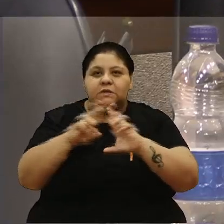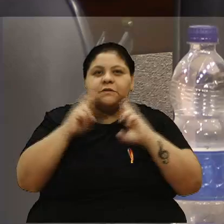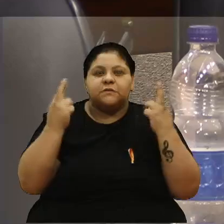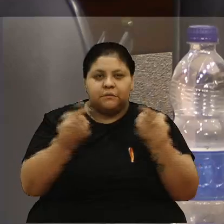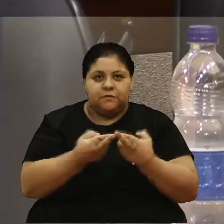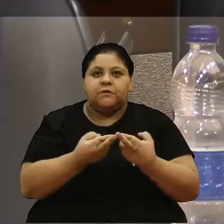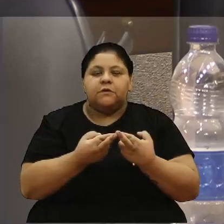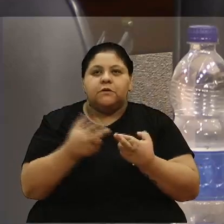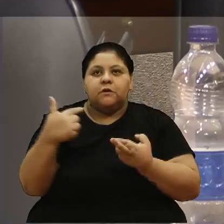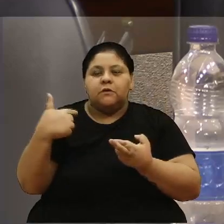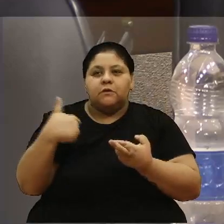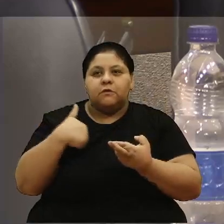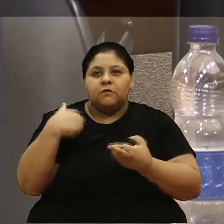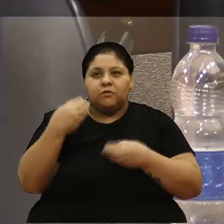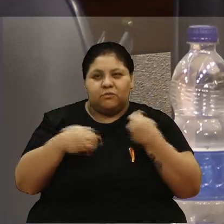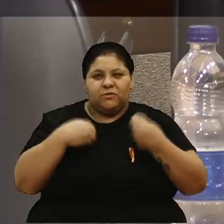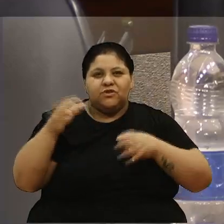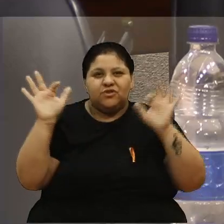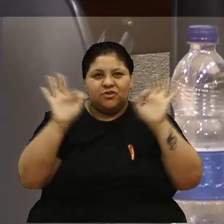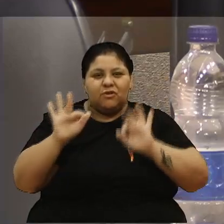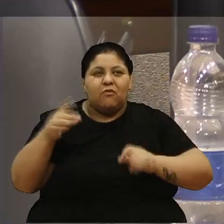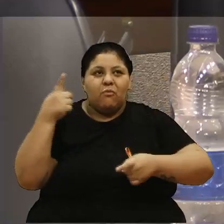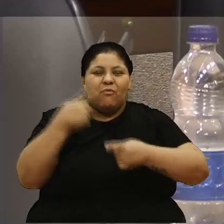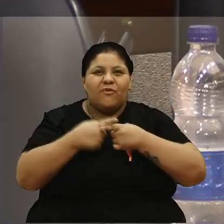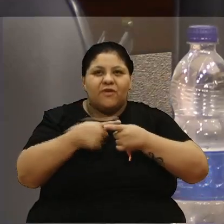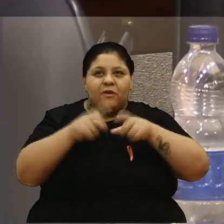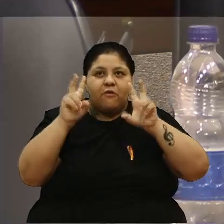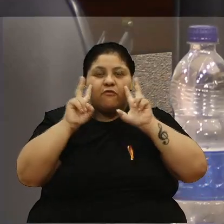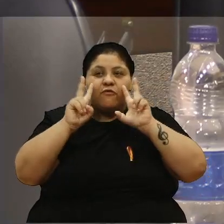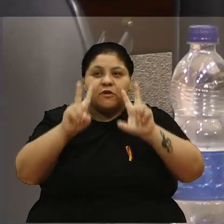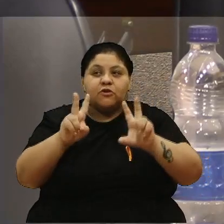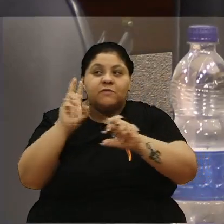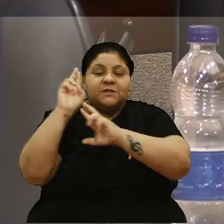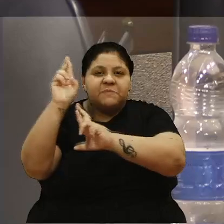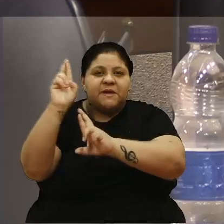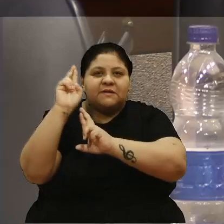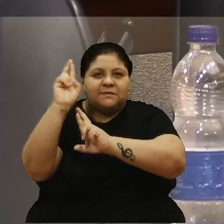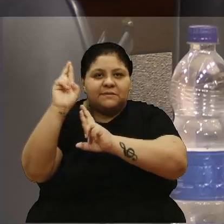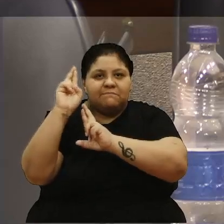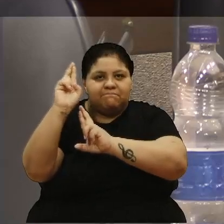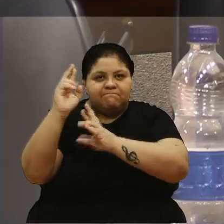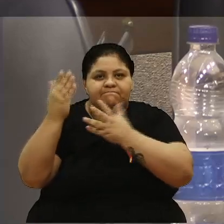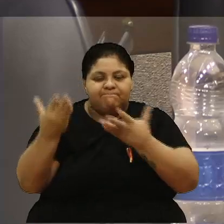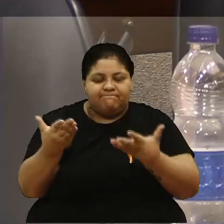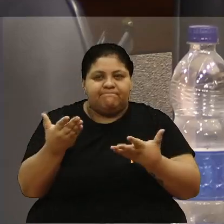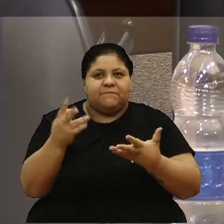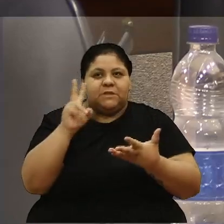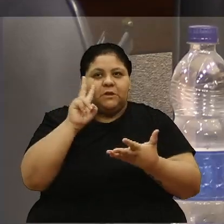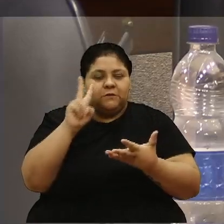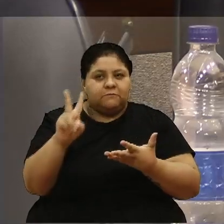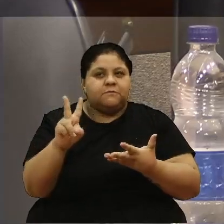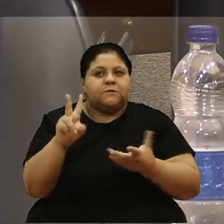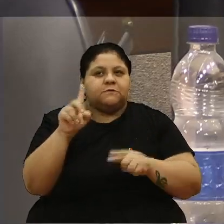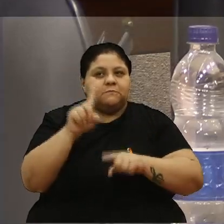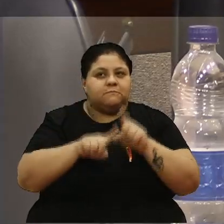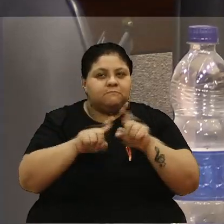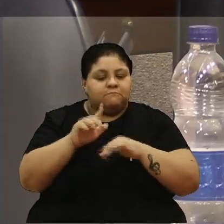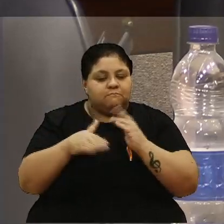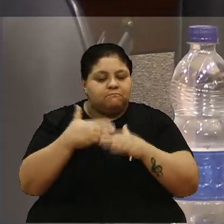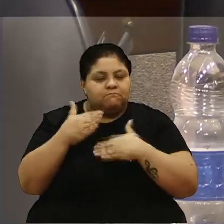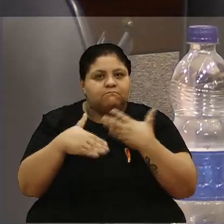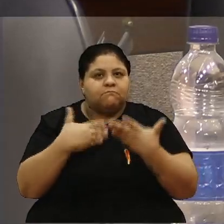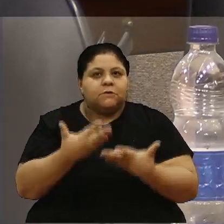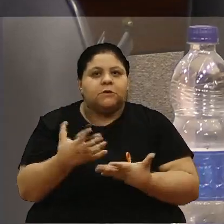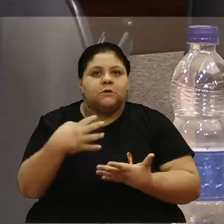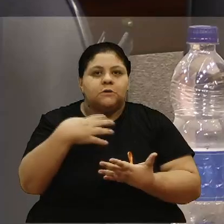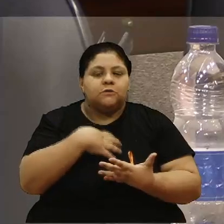E eu estou me sentindo feliz, porque eu vejo uma luz no fim do túnel. Sandro, eu vejo que as coisas estão andando de